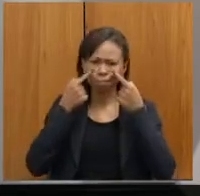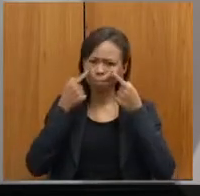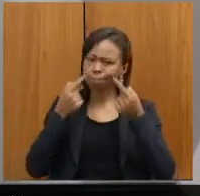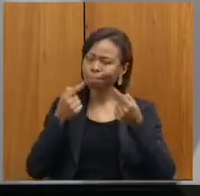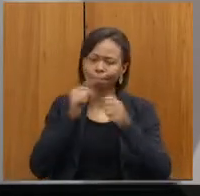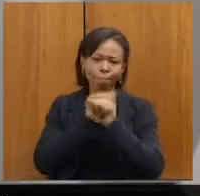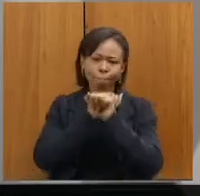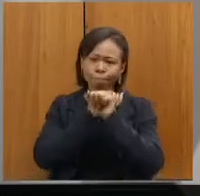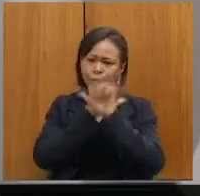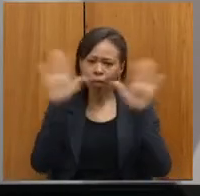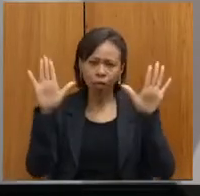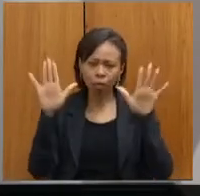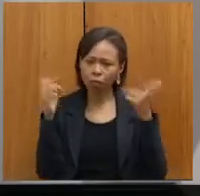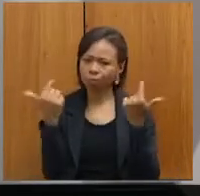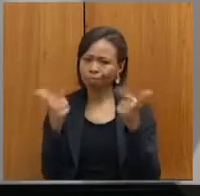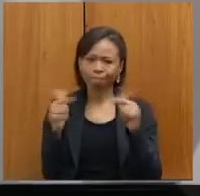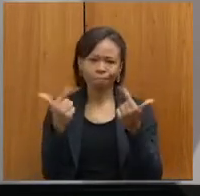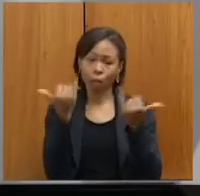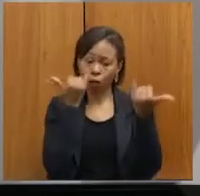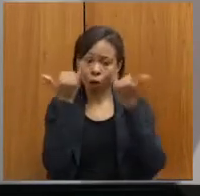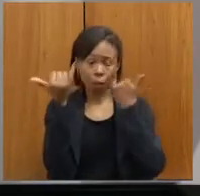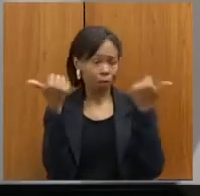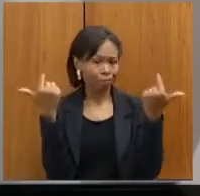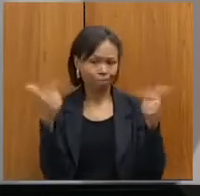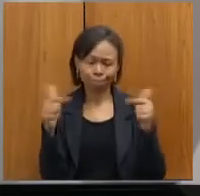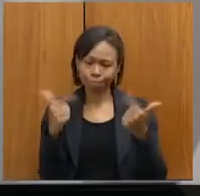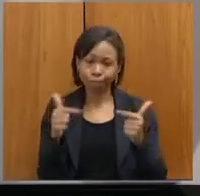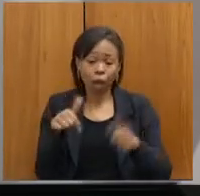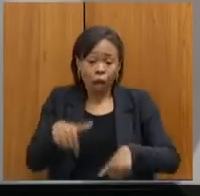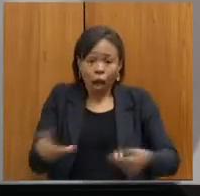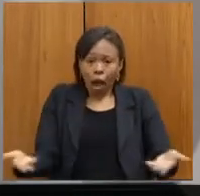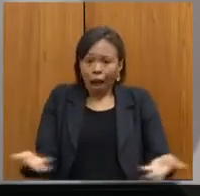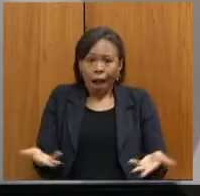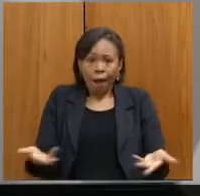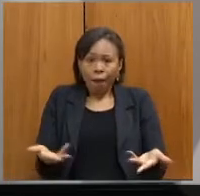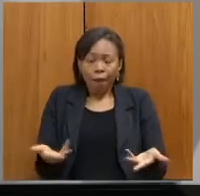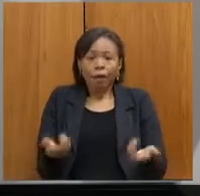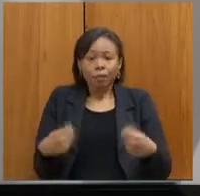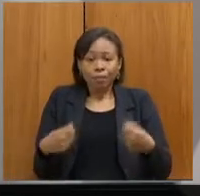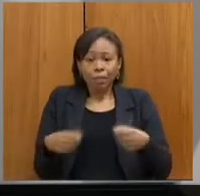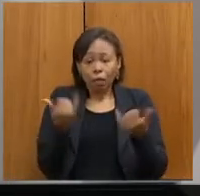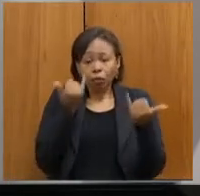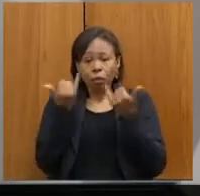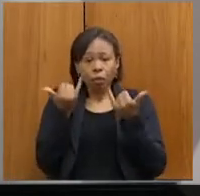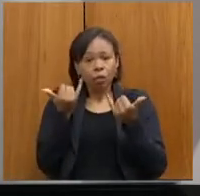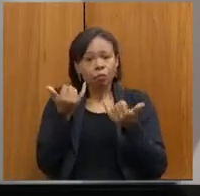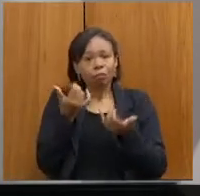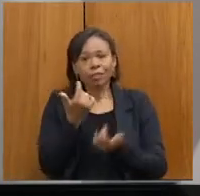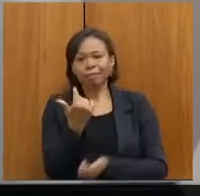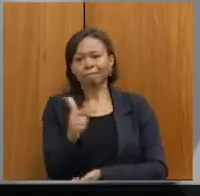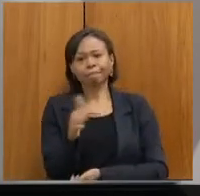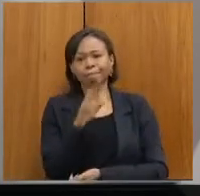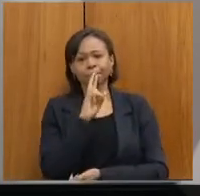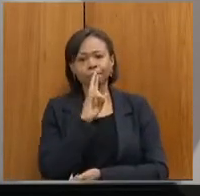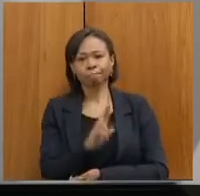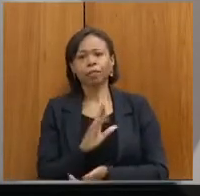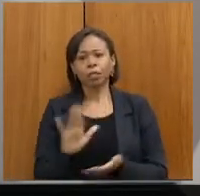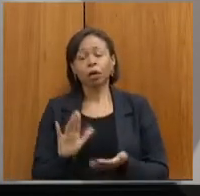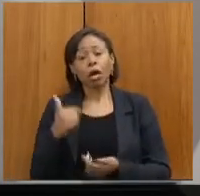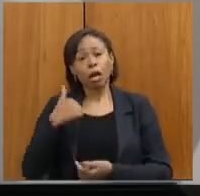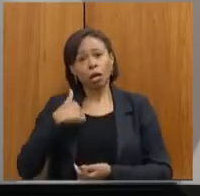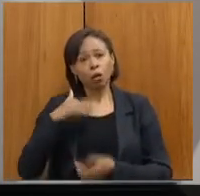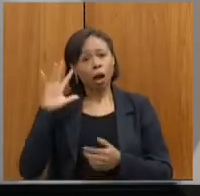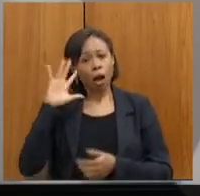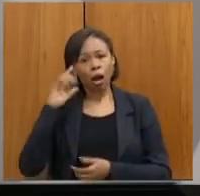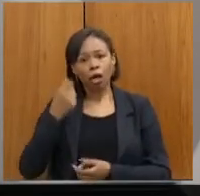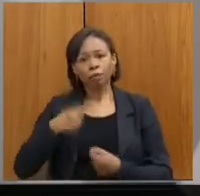e a oportunidade que a gente tem aqui de mais uma vez tem informação nos é negada e da minha parte Presidente eu acho que nós devemos encerrar mais uma